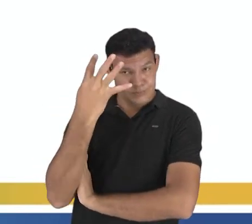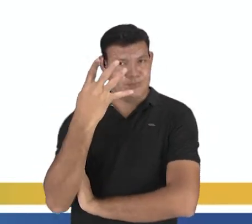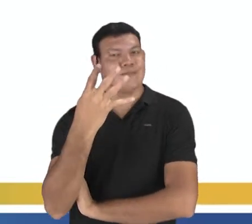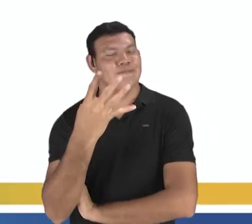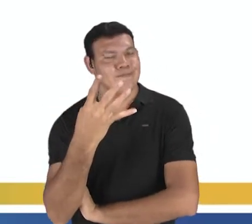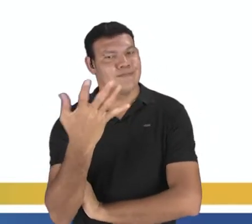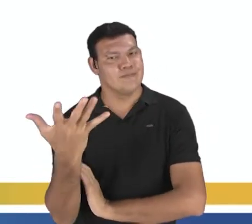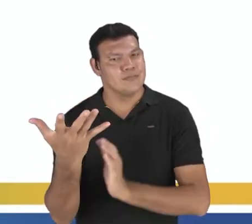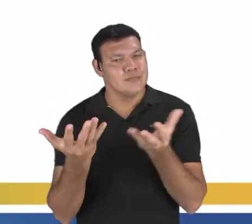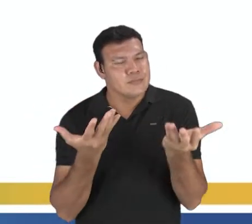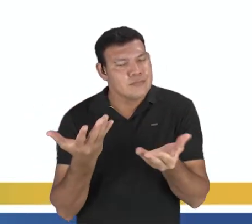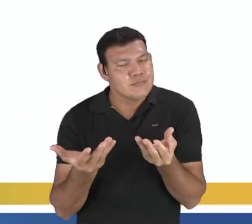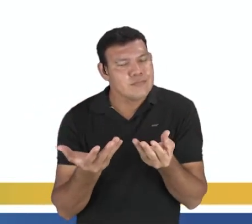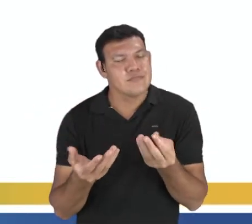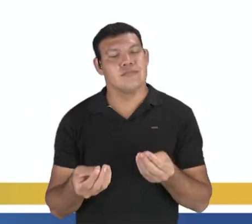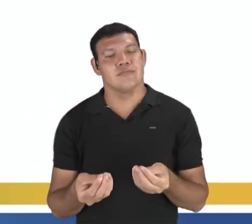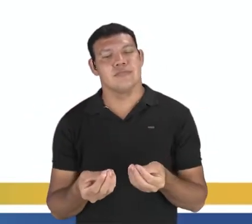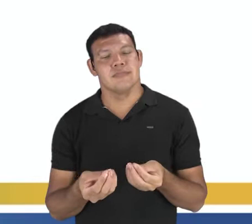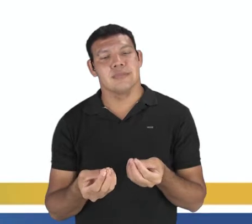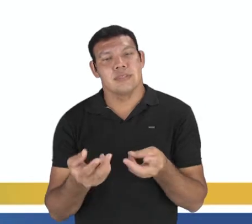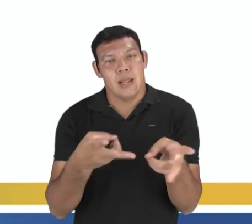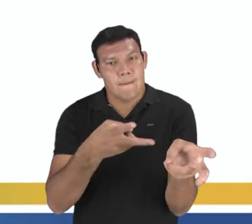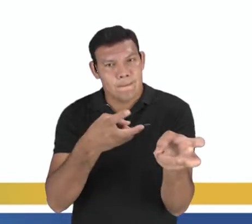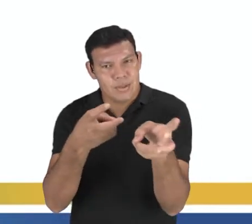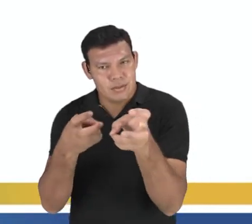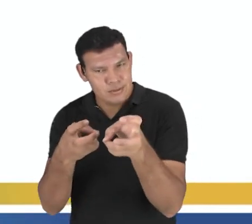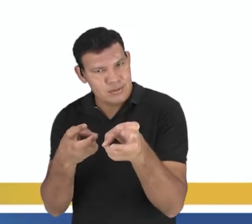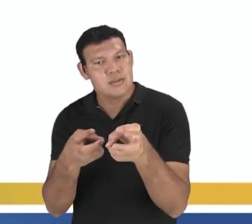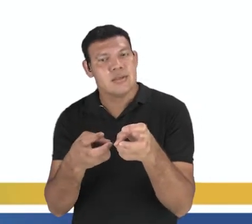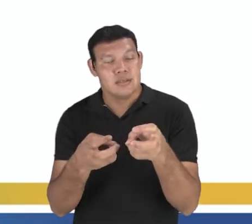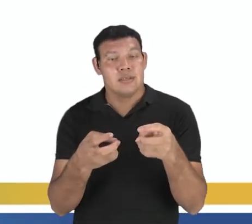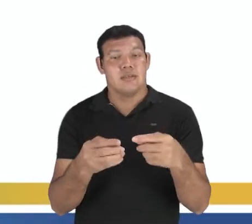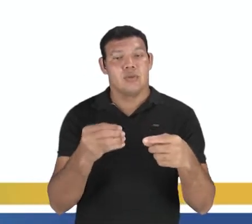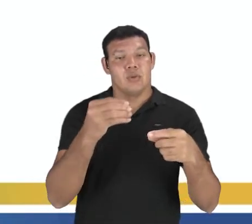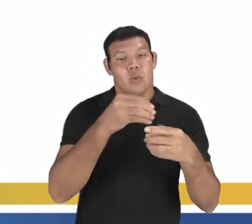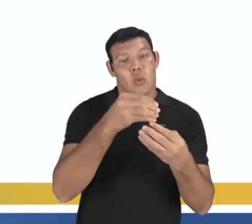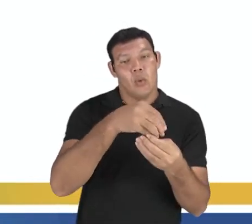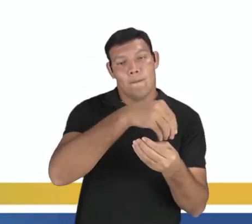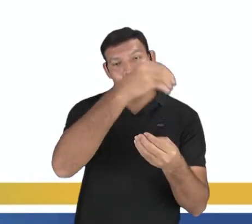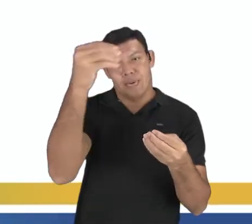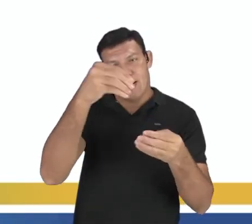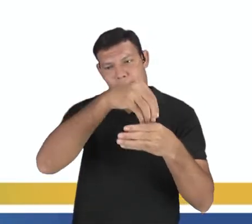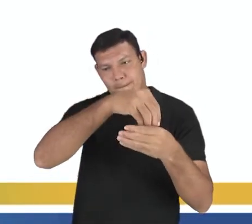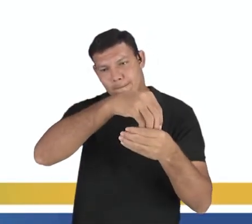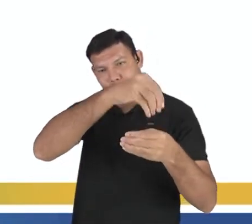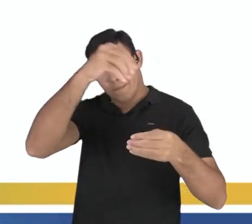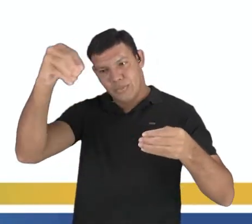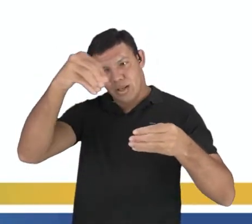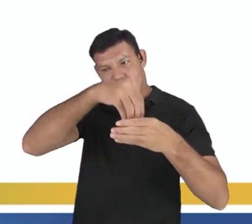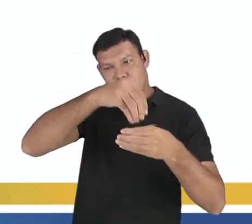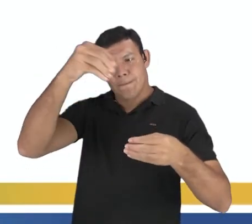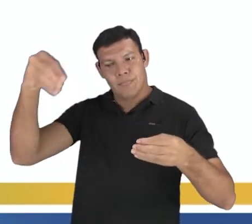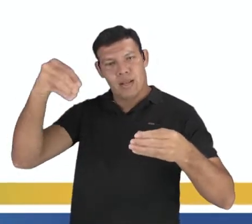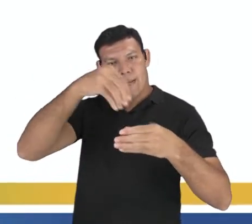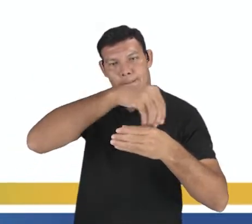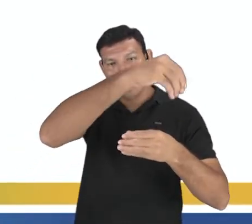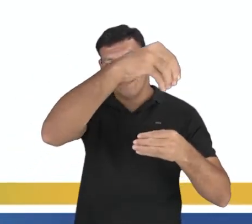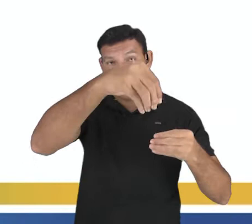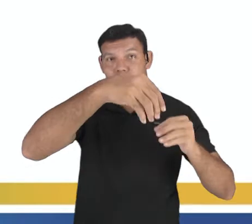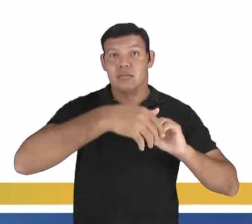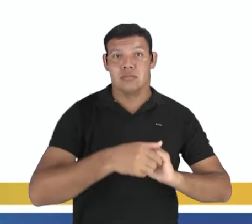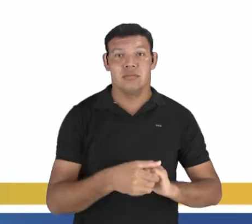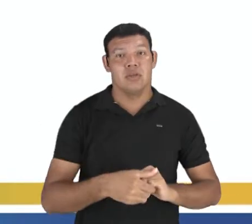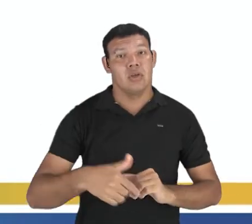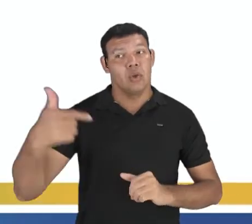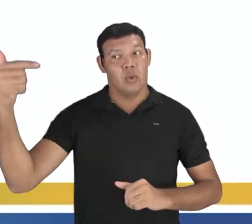situação. Então, nesse caso, vocês vão perceber que existe ali uma distributividade entre os termos, no